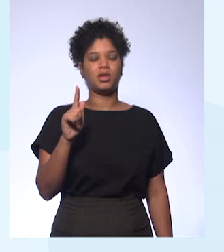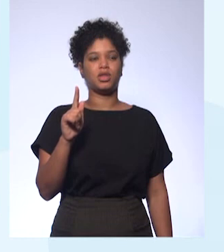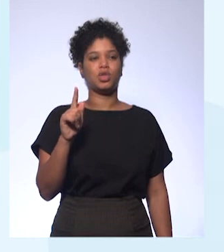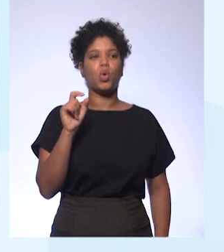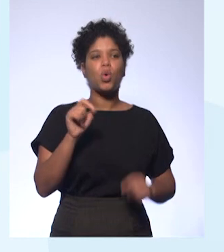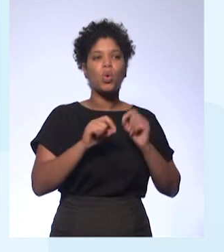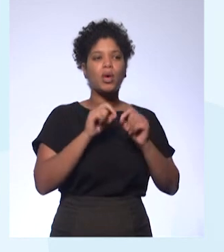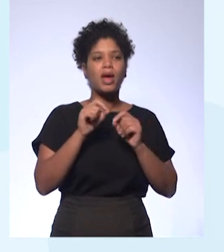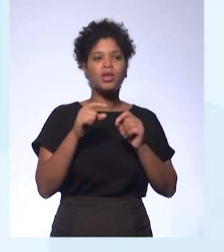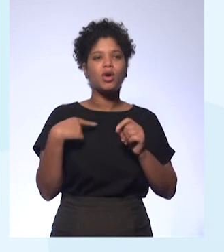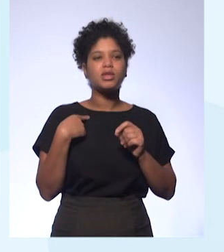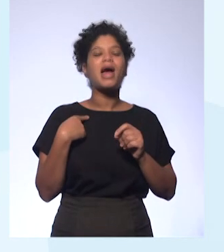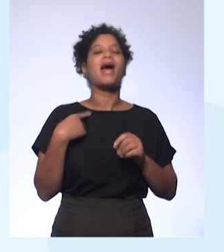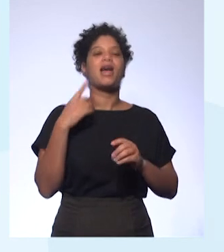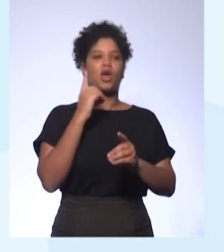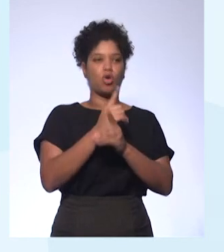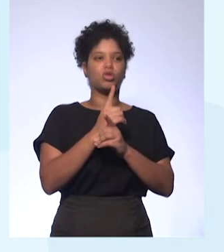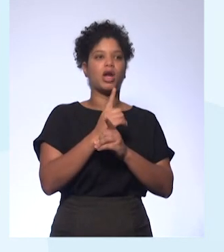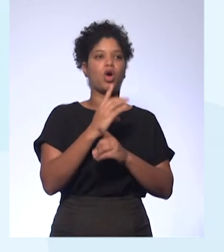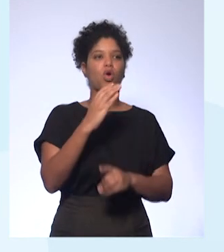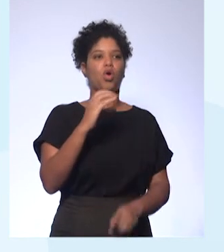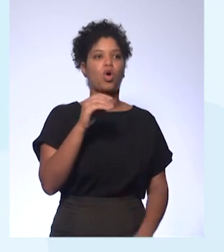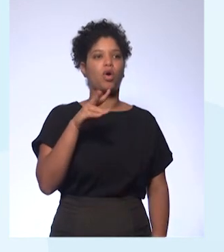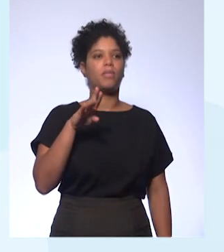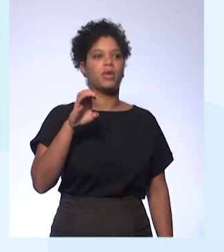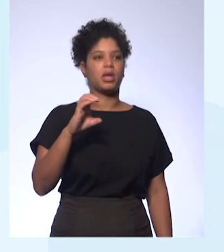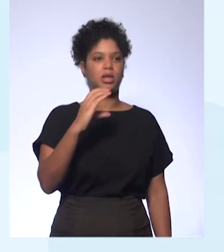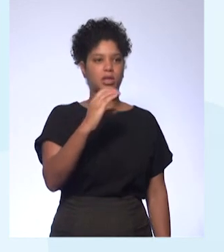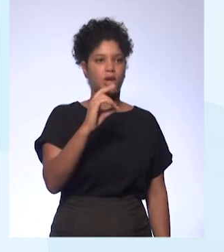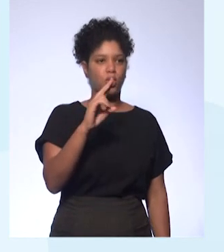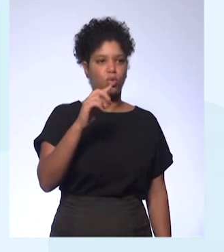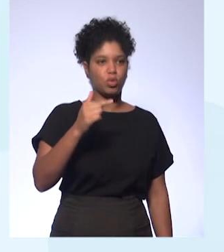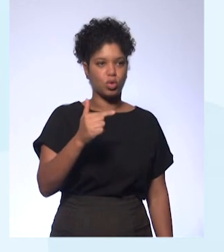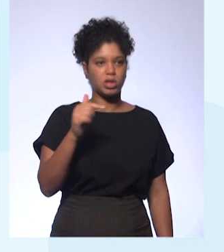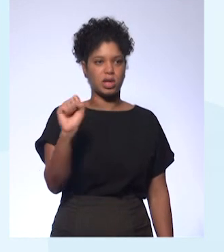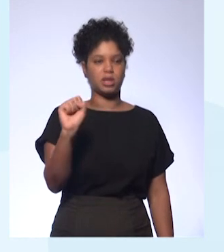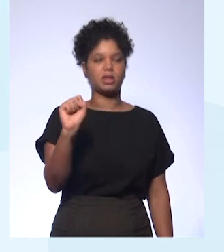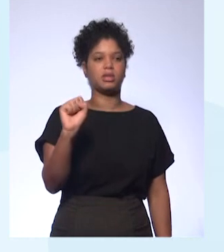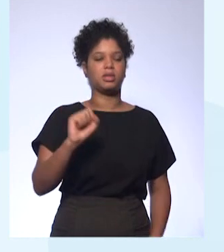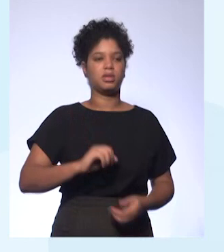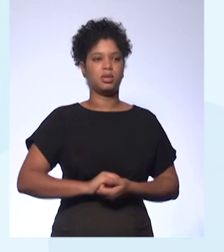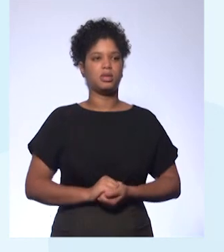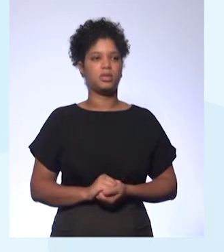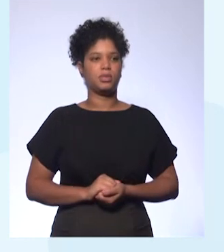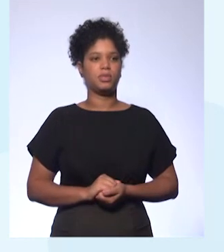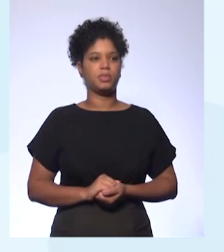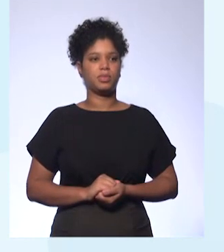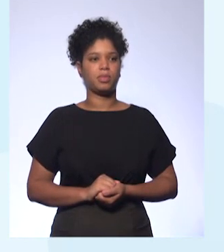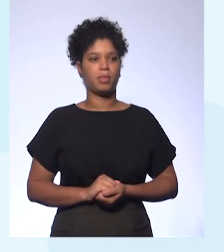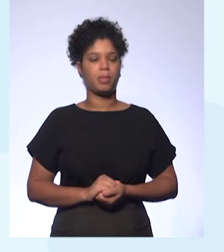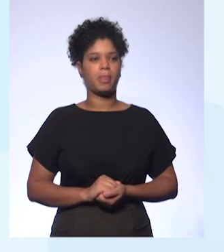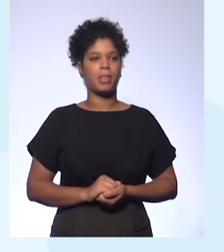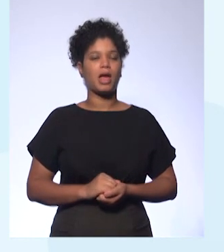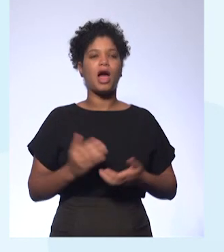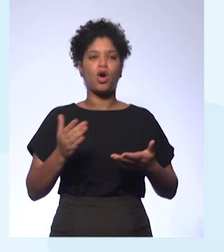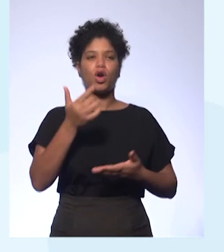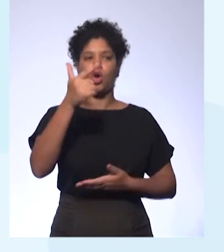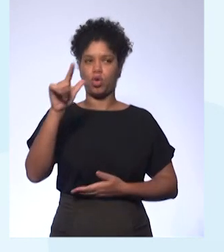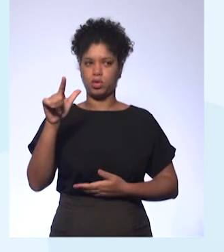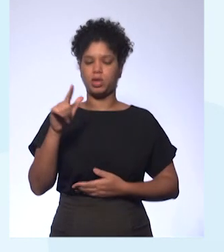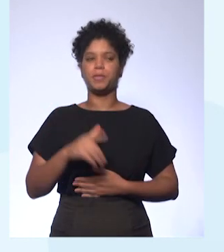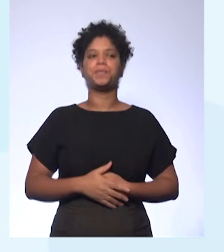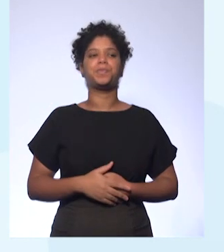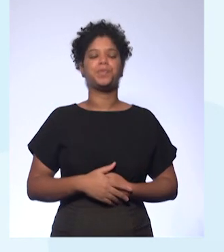sulfeto de cobre, ok? Mas aqui então nós vamos ter, deixa eu passar aqui para